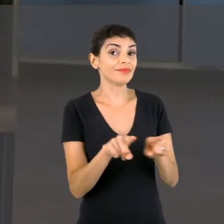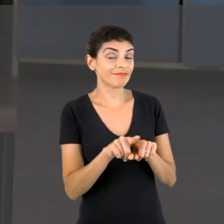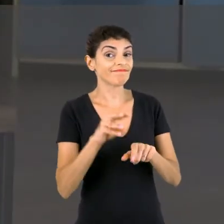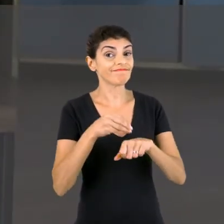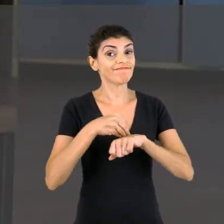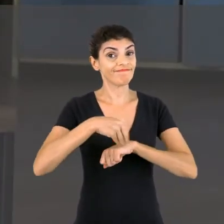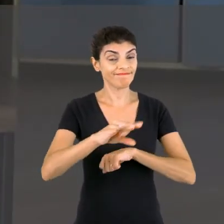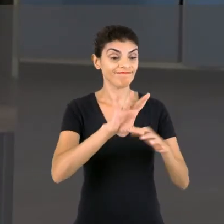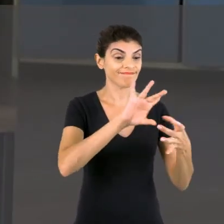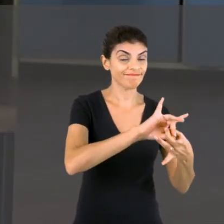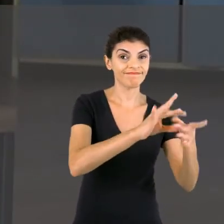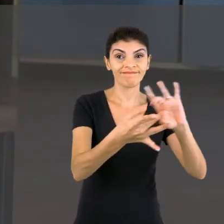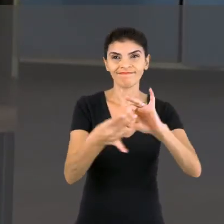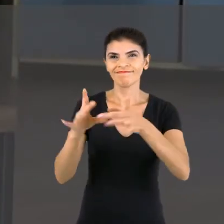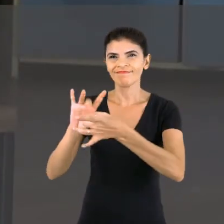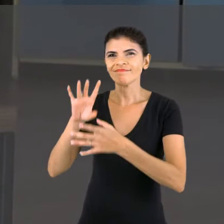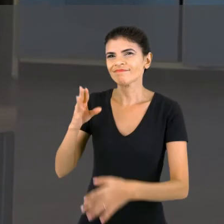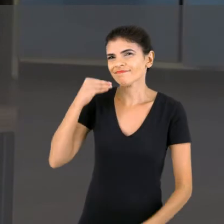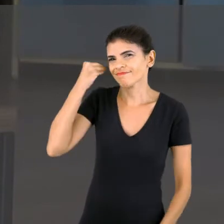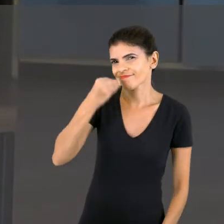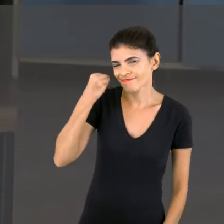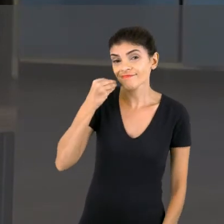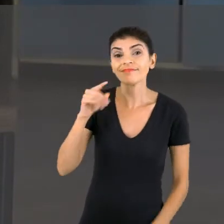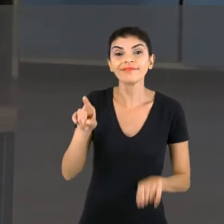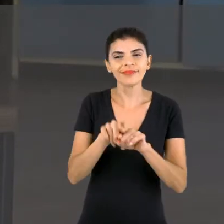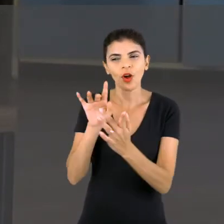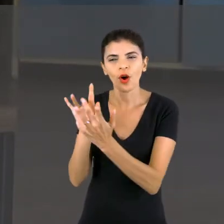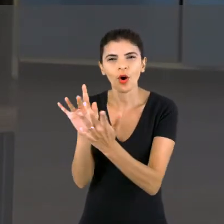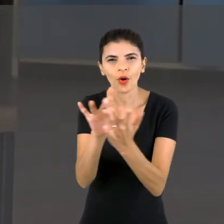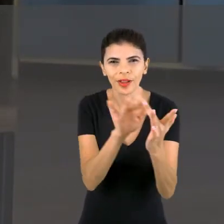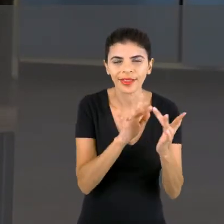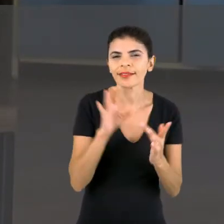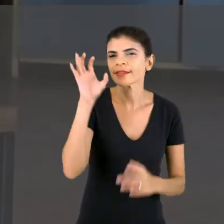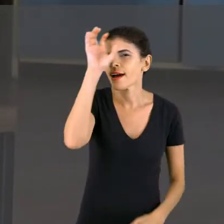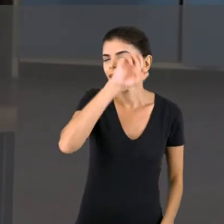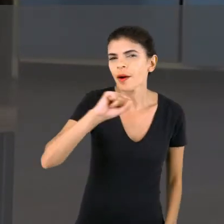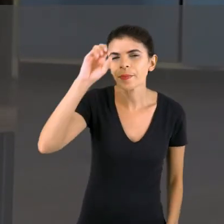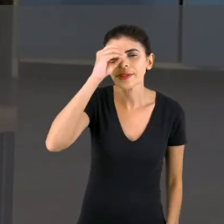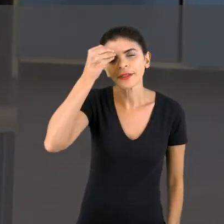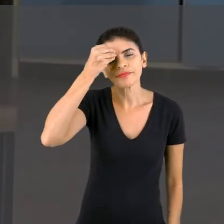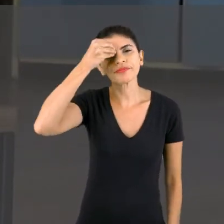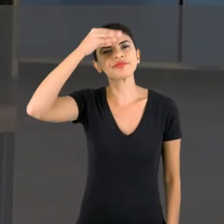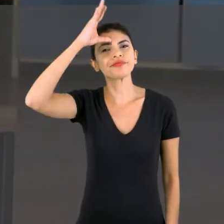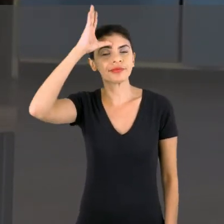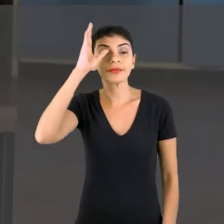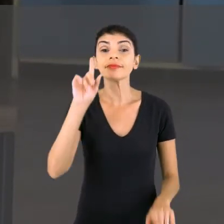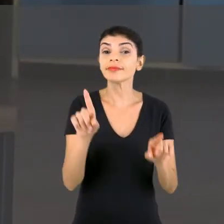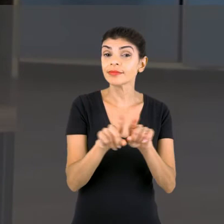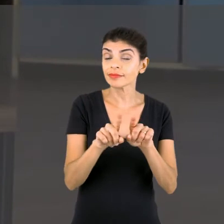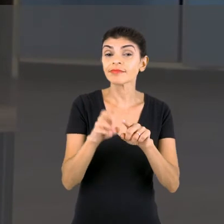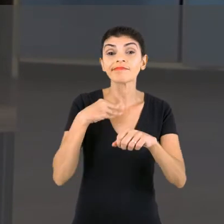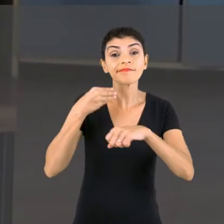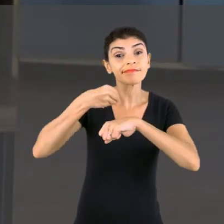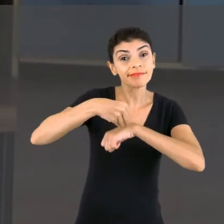né? Falando das nossas redes, a gente falou do nosso contato, né? Do nosso aprendizado com o Crescer e Viver. E eu queria